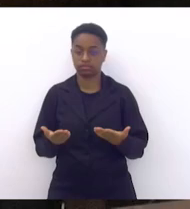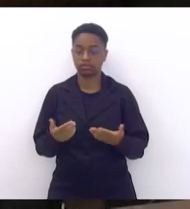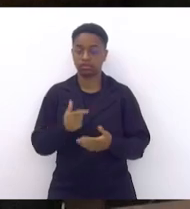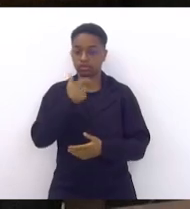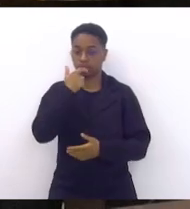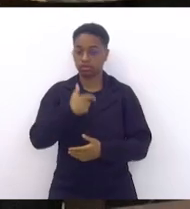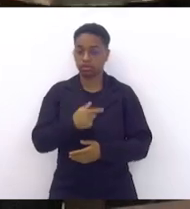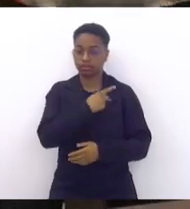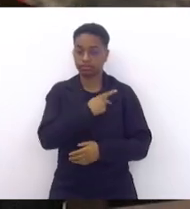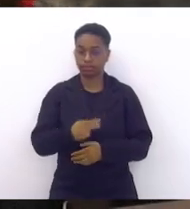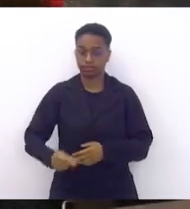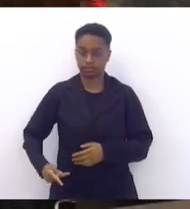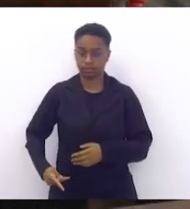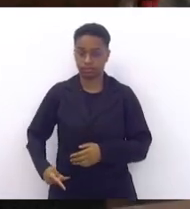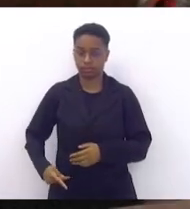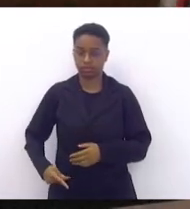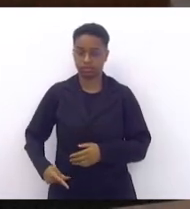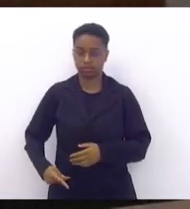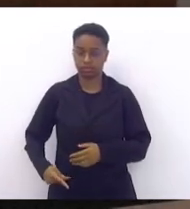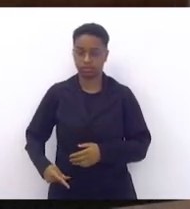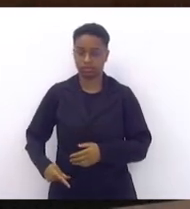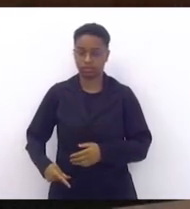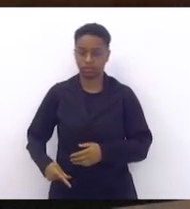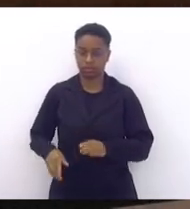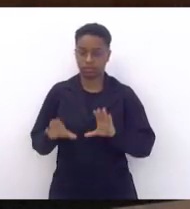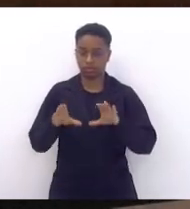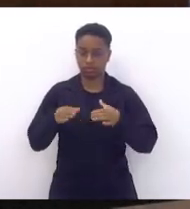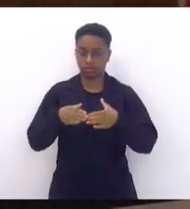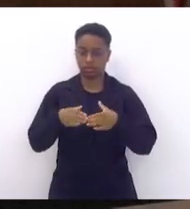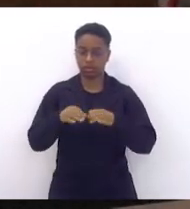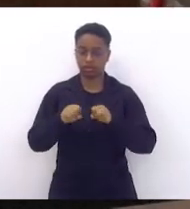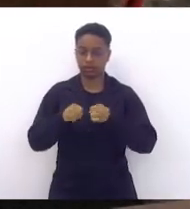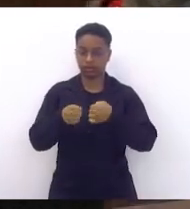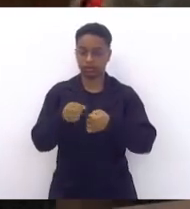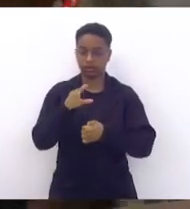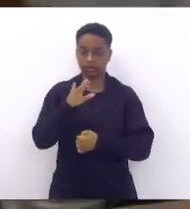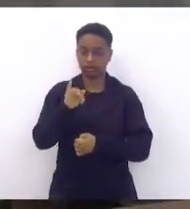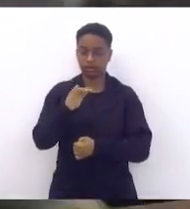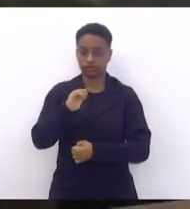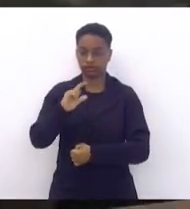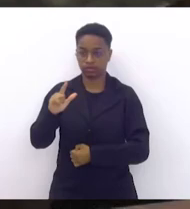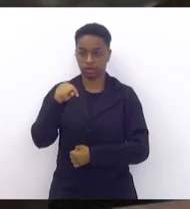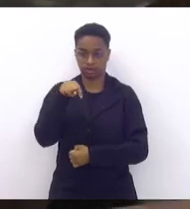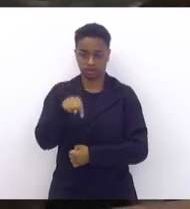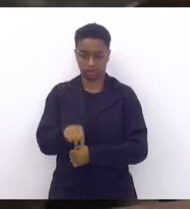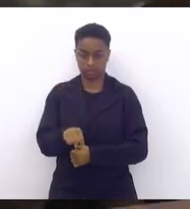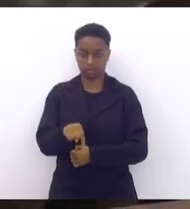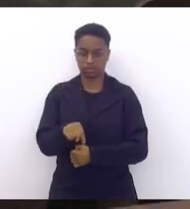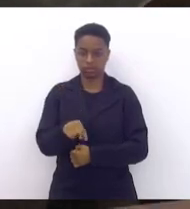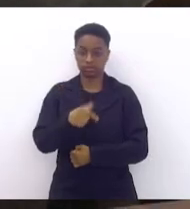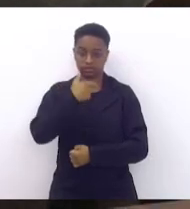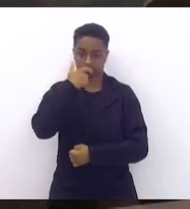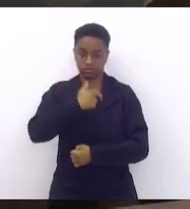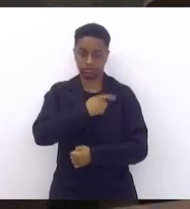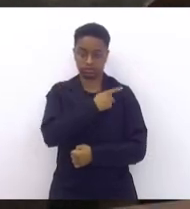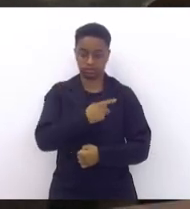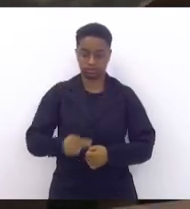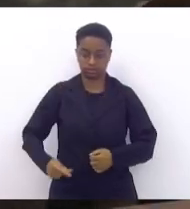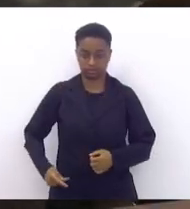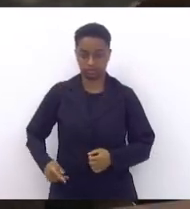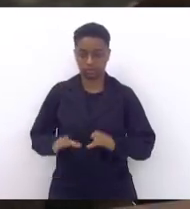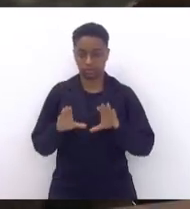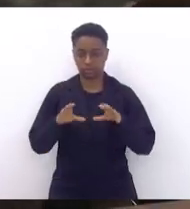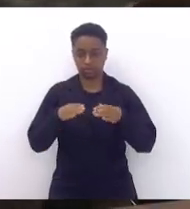Comissão de Defesa Civil desta casa, na qualidade de presidente